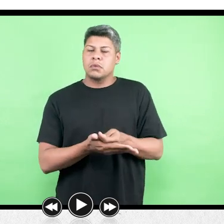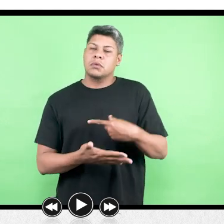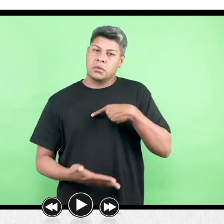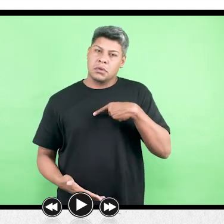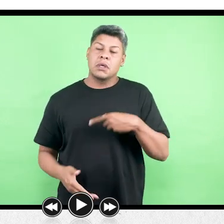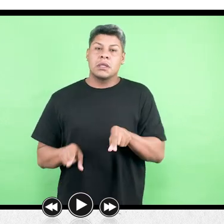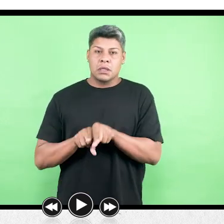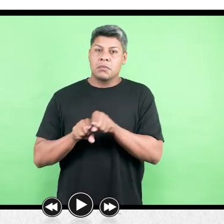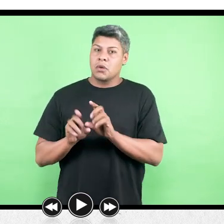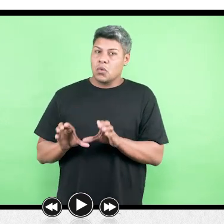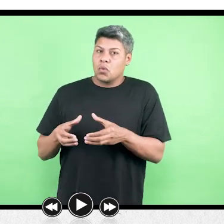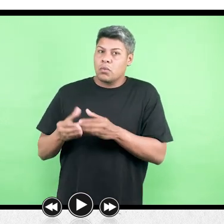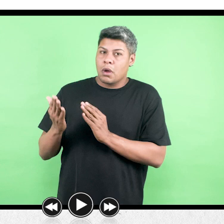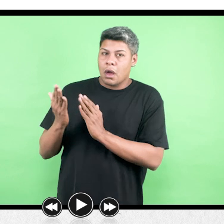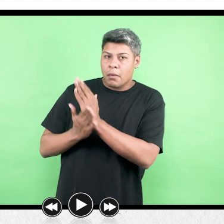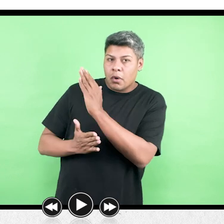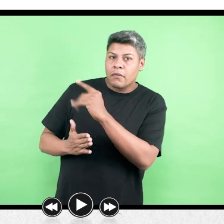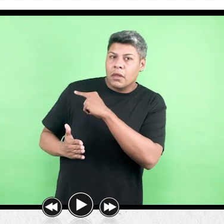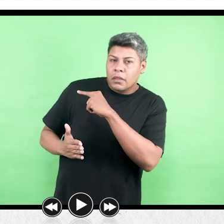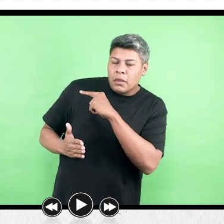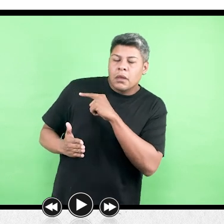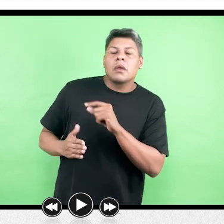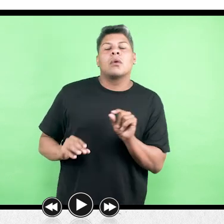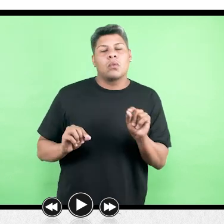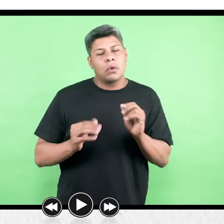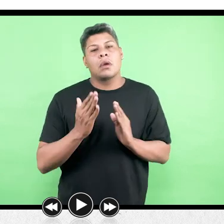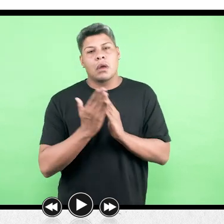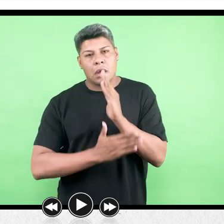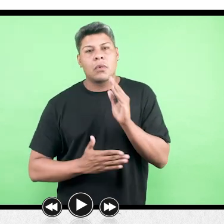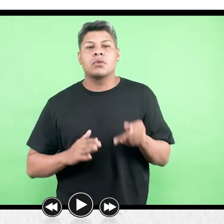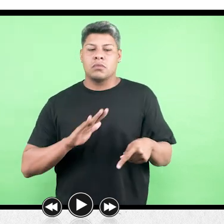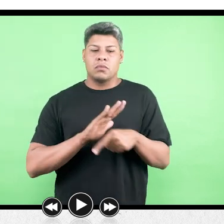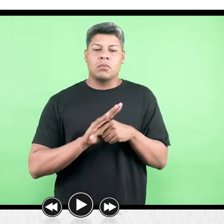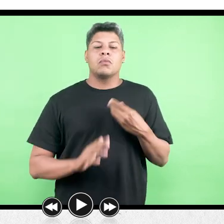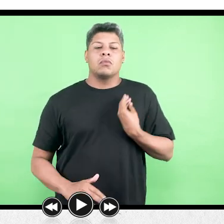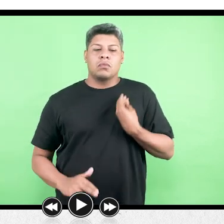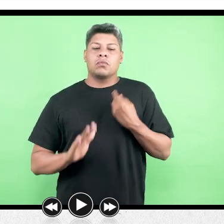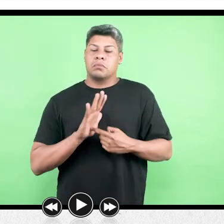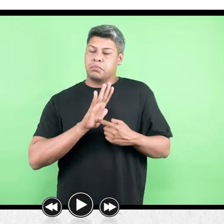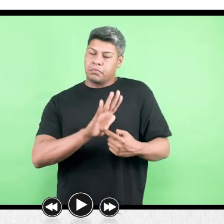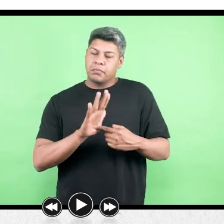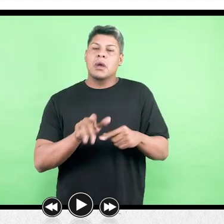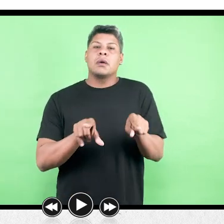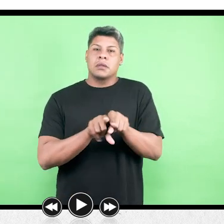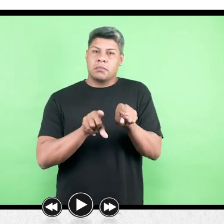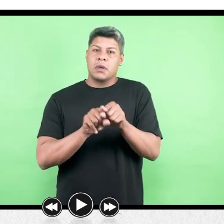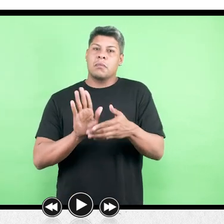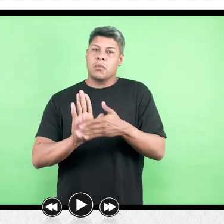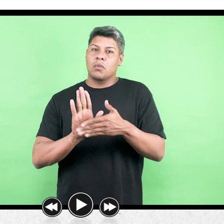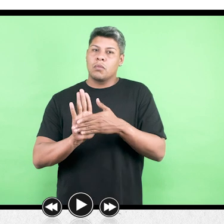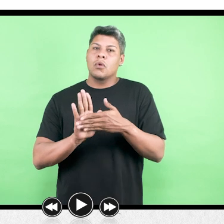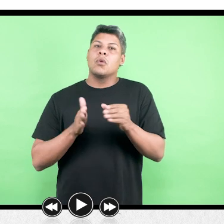Também os comitês, se vai aprovar o plano, é claro que vai aprovar o critério do plano que ali está estabelecido. Propor também ao